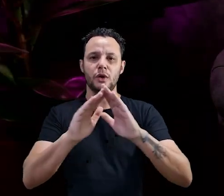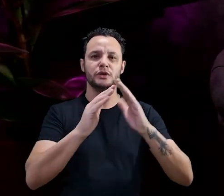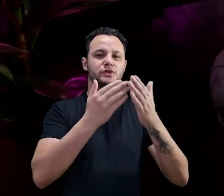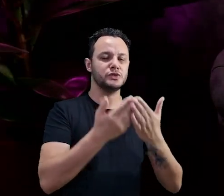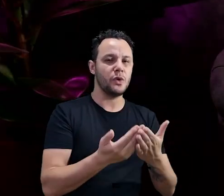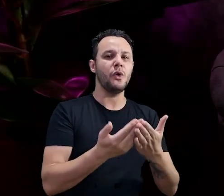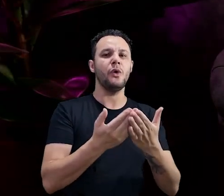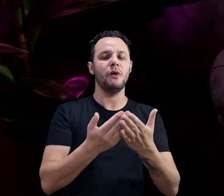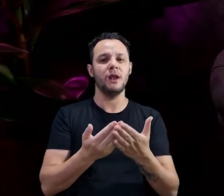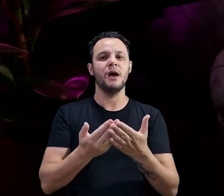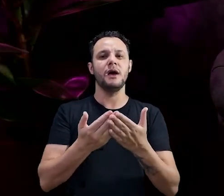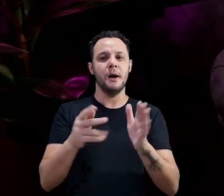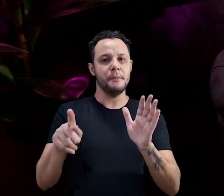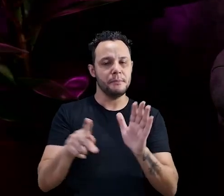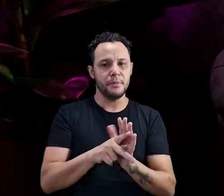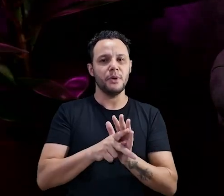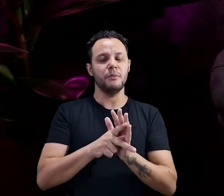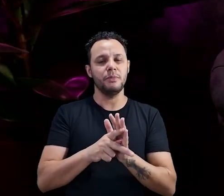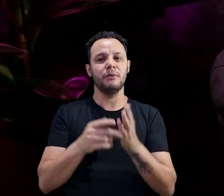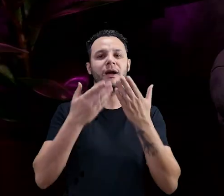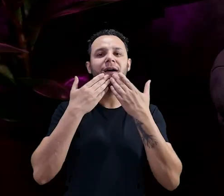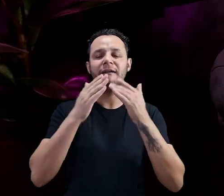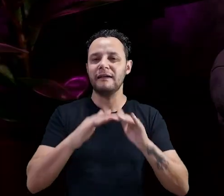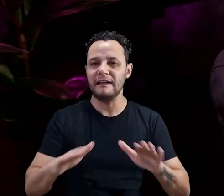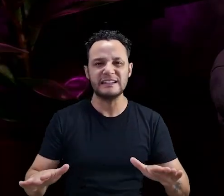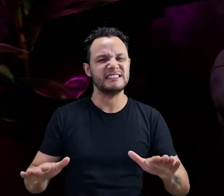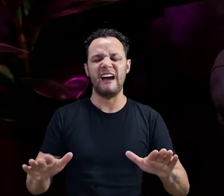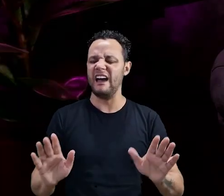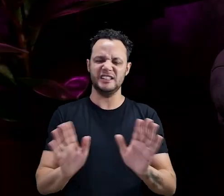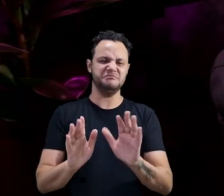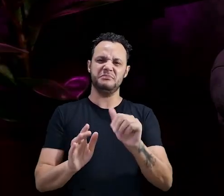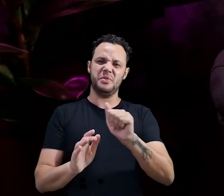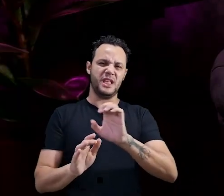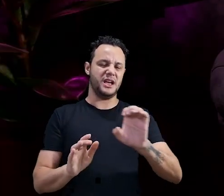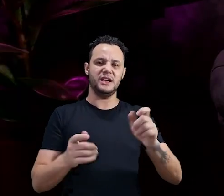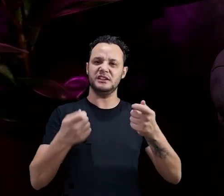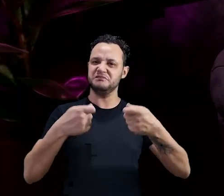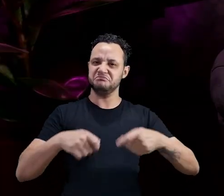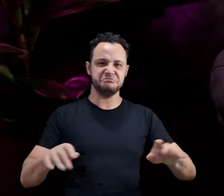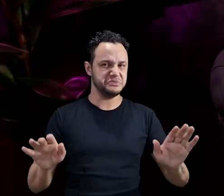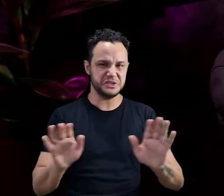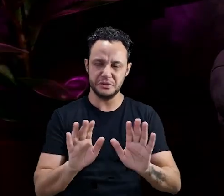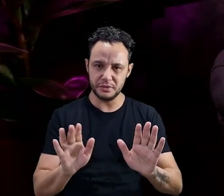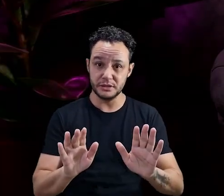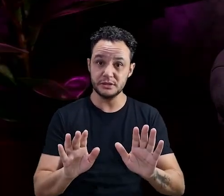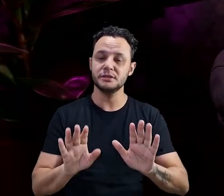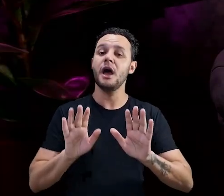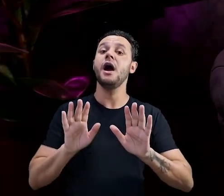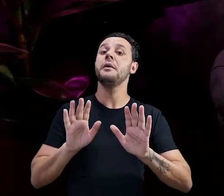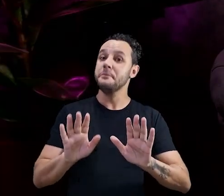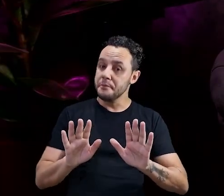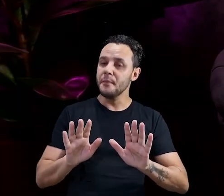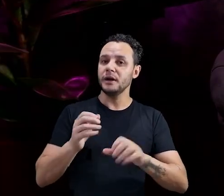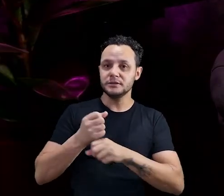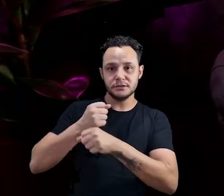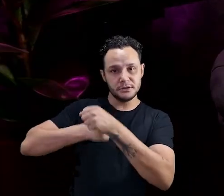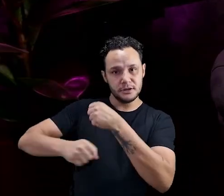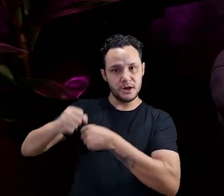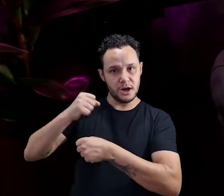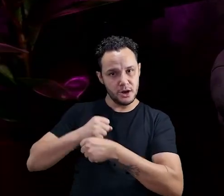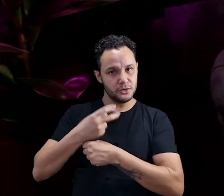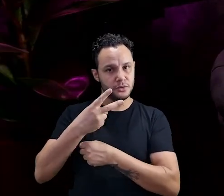escolas de que, por exemplo, a educação infantil não precisava do AE. Hoje a gente já tem, por meio desse decreto, na verdade não hoje, desde